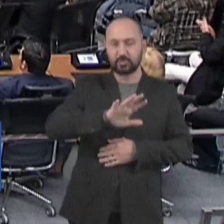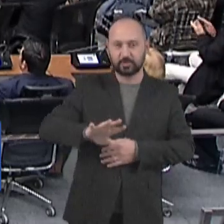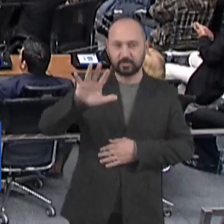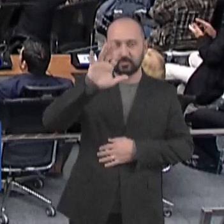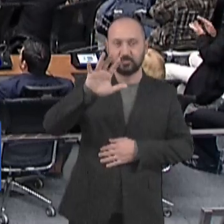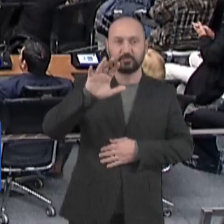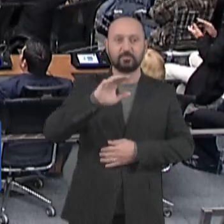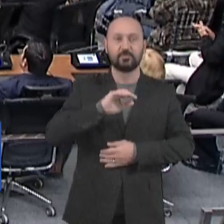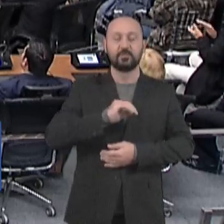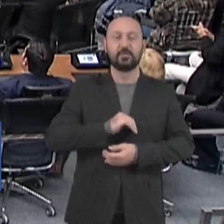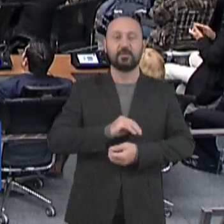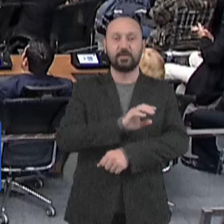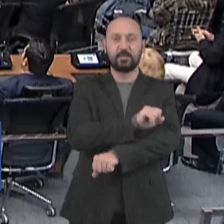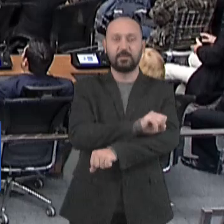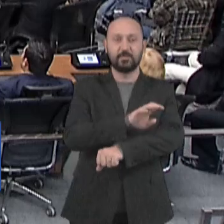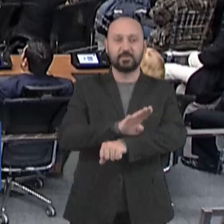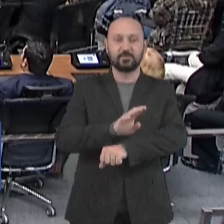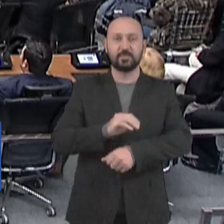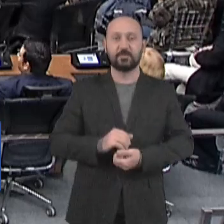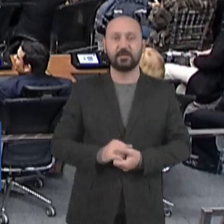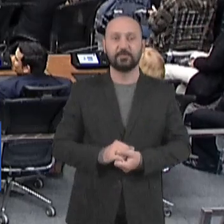Sebrae.